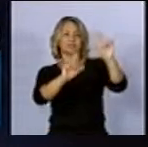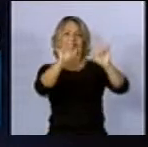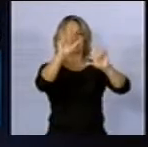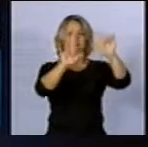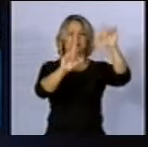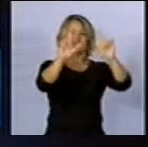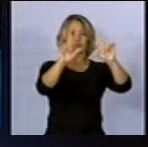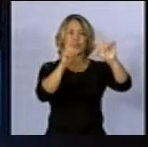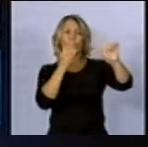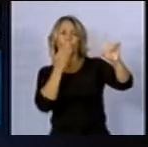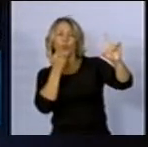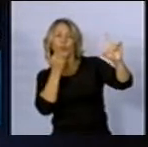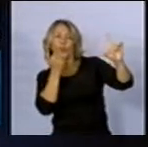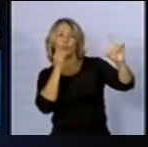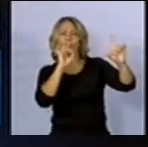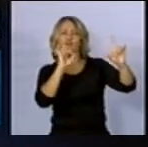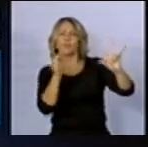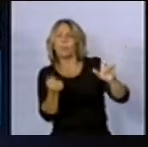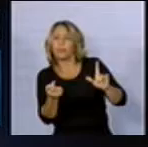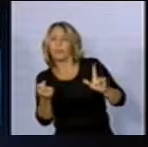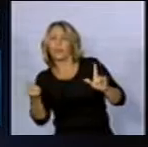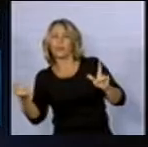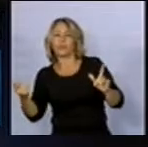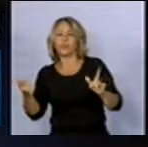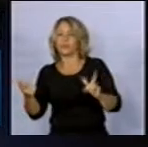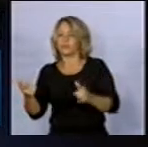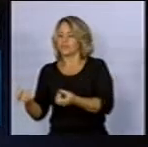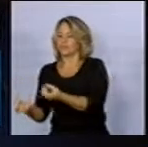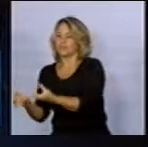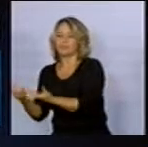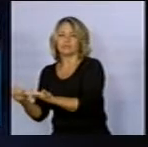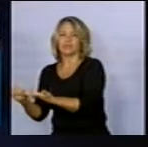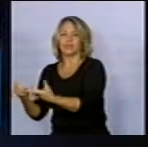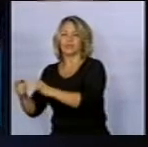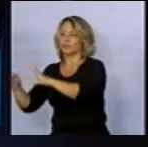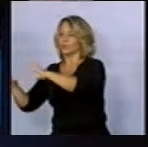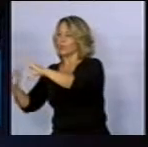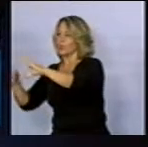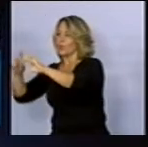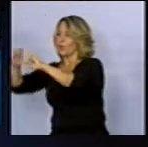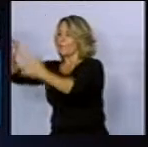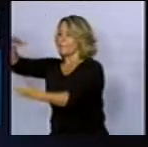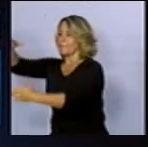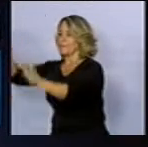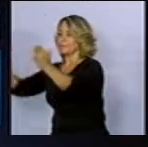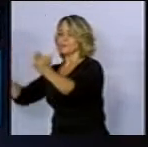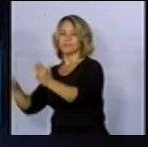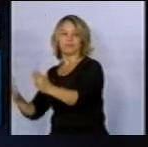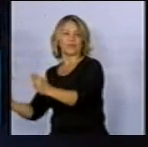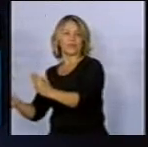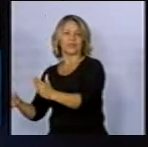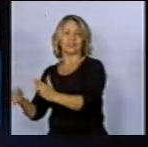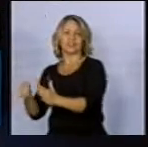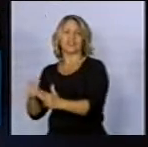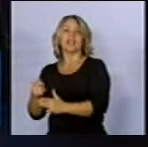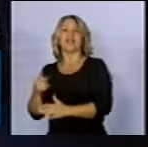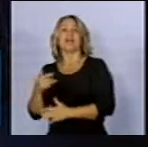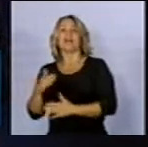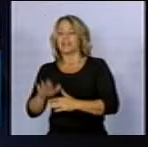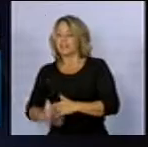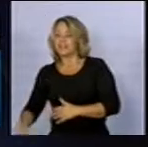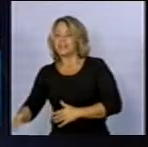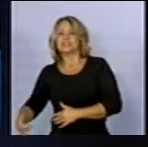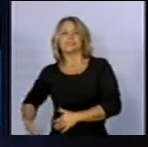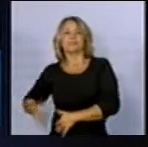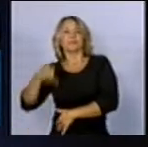que só come um uma um alimento que foi esquentado no micro-ondas crianças pequenas que nem sabe que estão com telefone celular